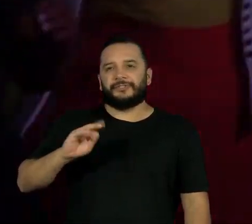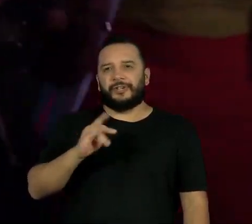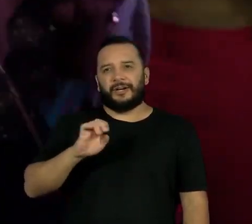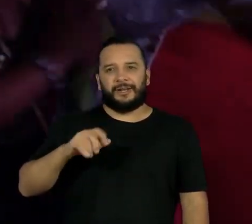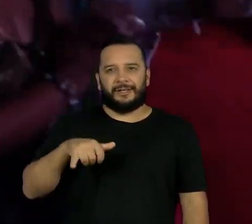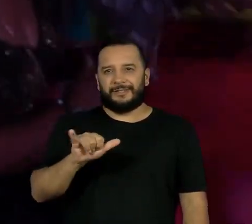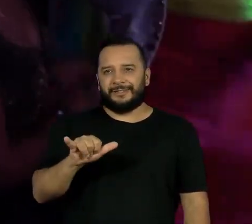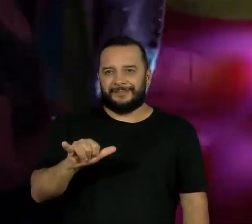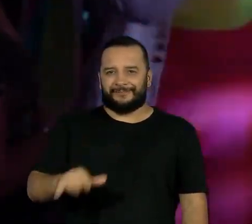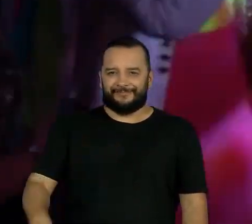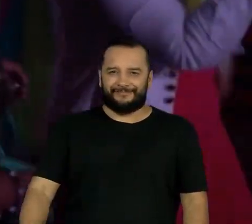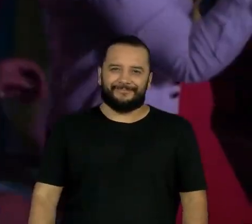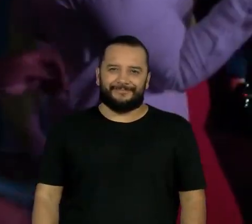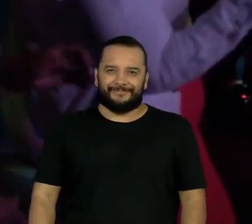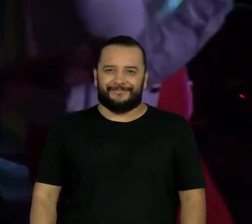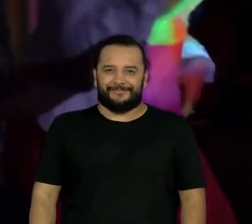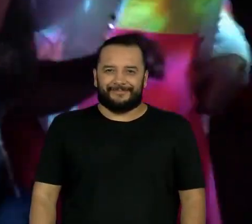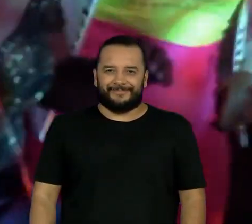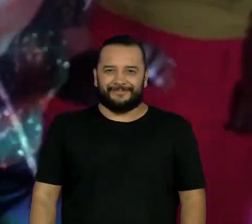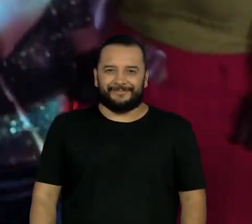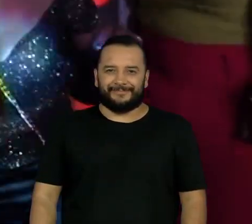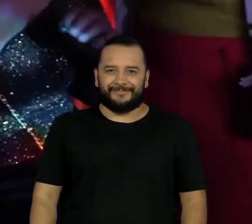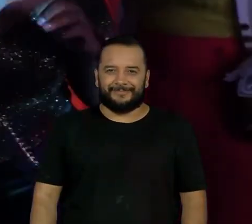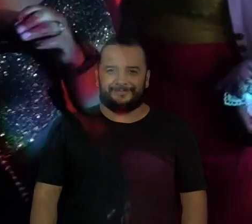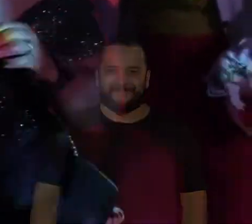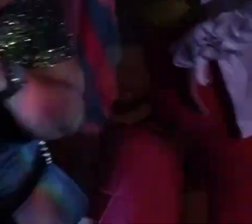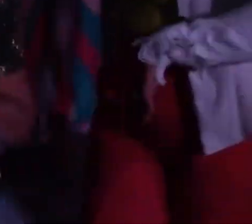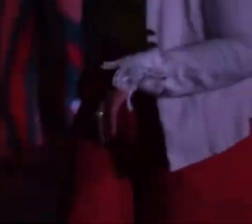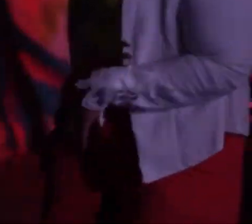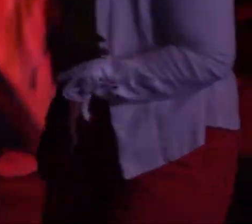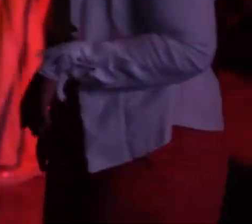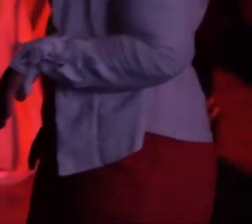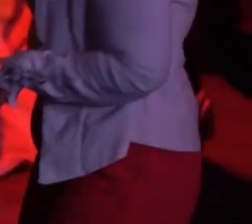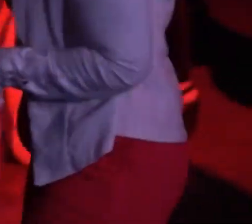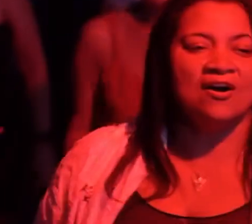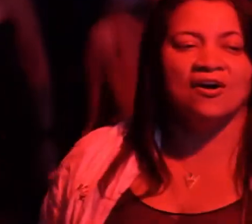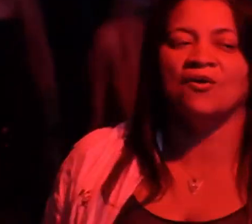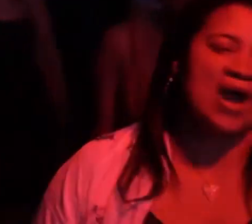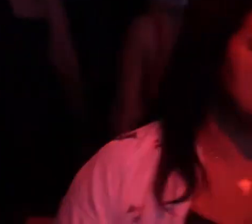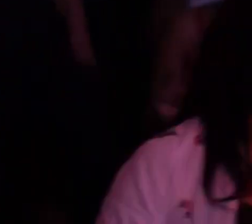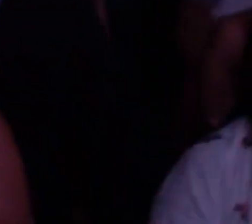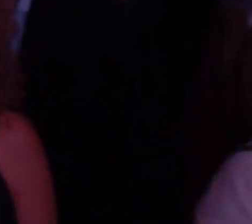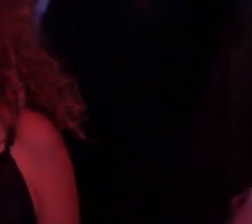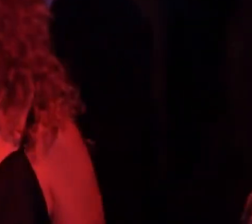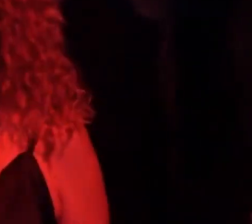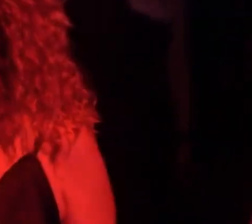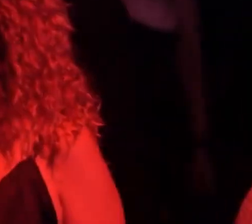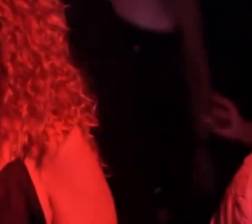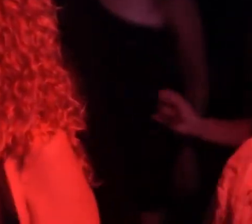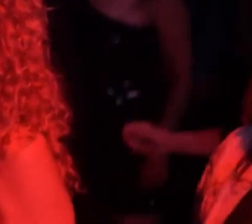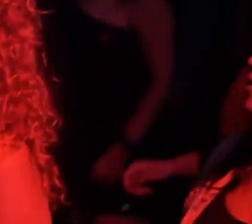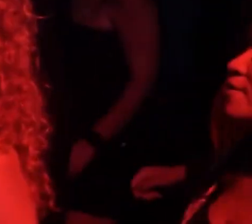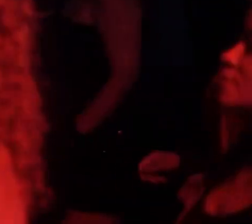Ann, you know you sure look fine. Well, now,